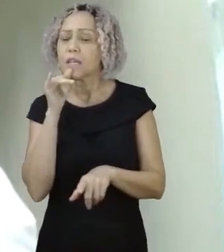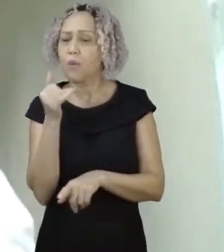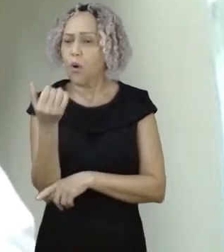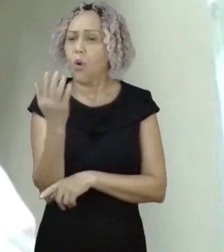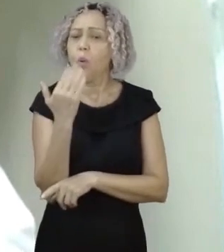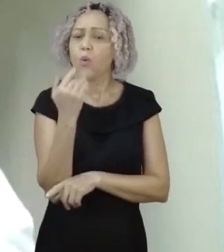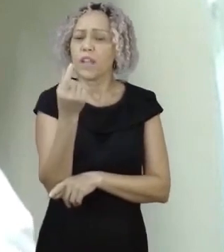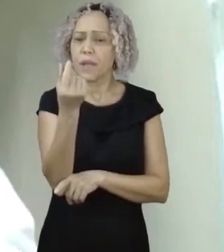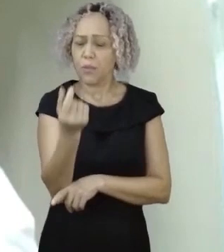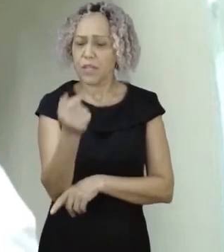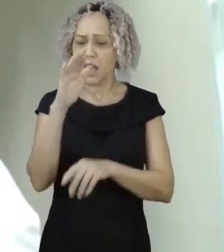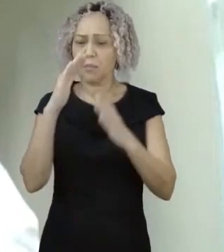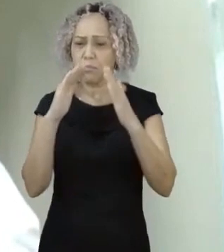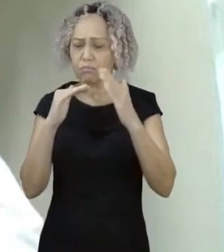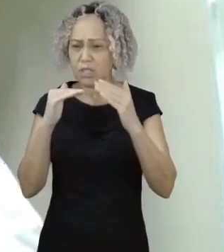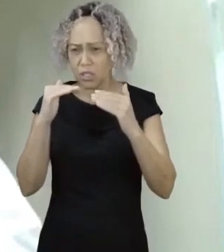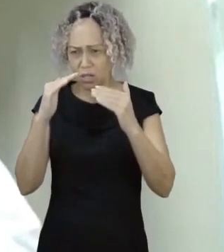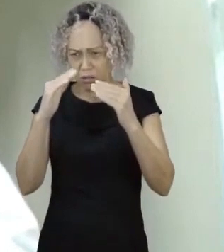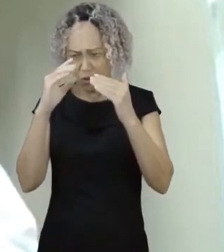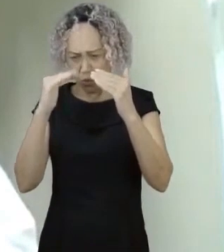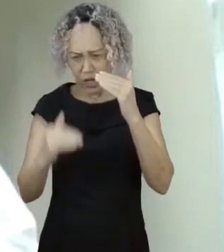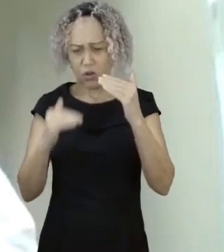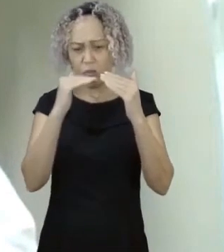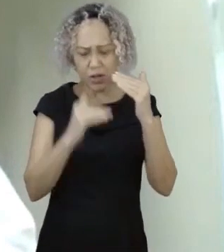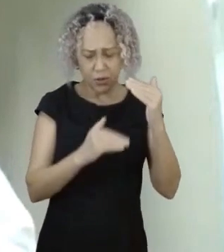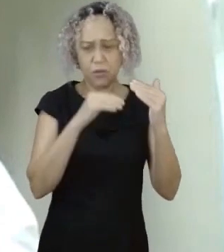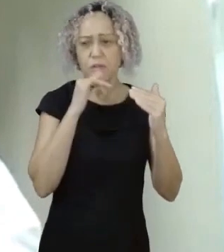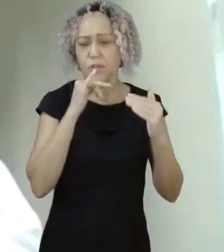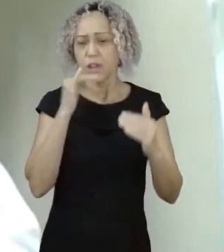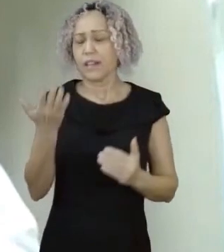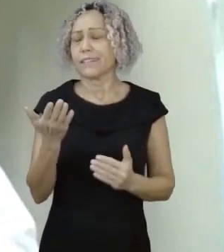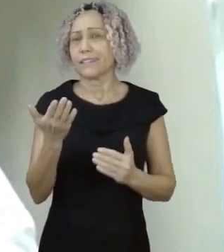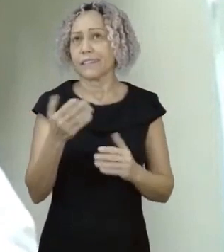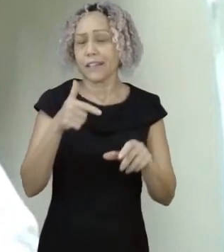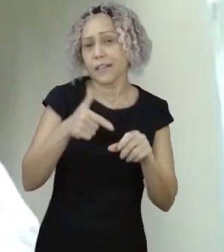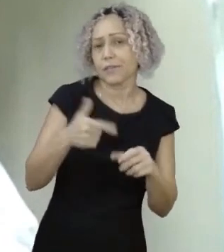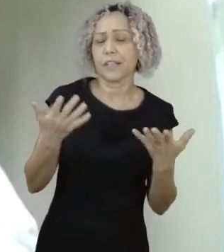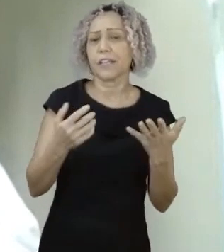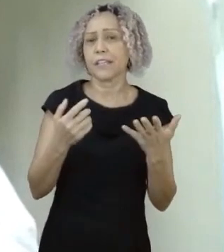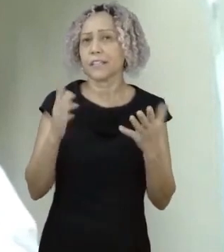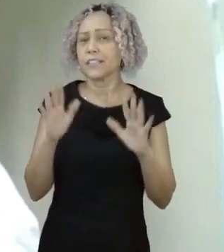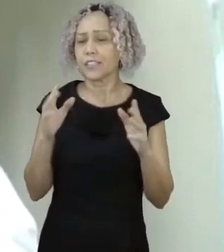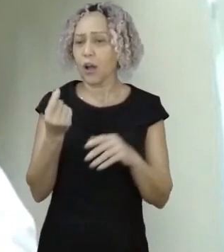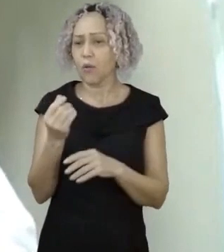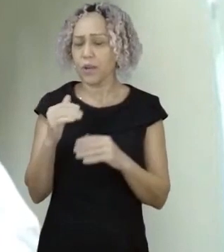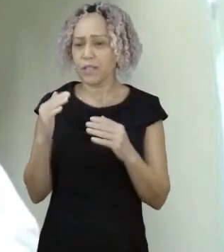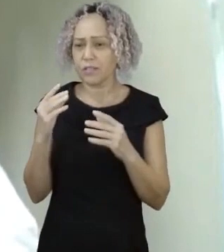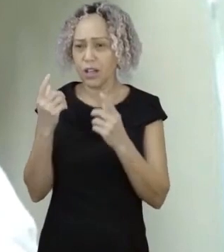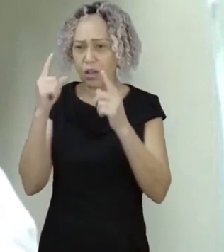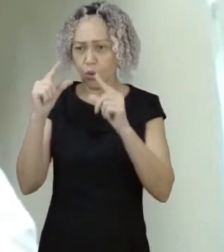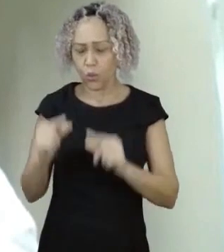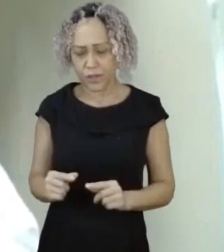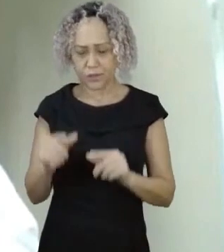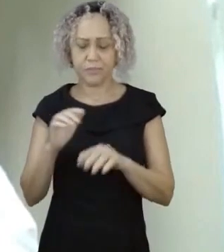diminuiu, o preço da gasolina. Então a gente sente aqui no Rio, claro, no nosso dia a dia, que a vida do povo está melhorando e